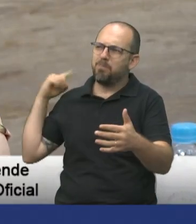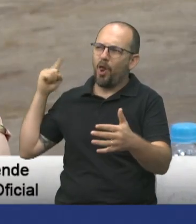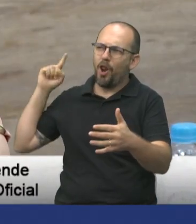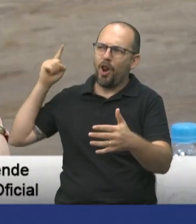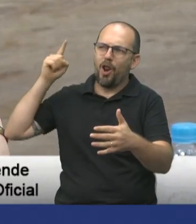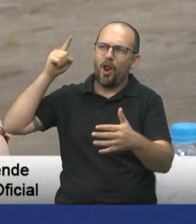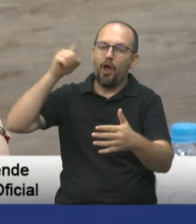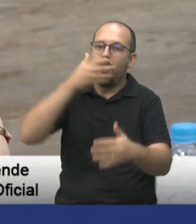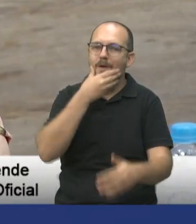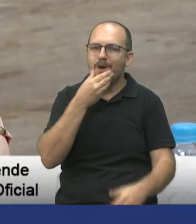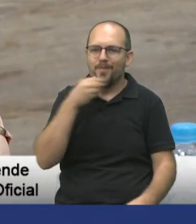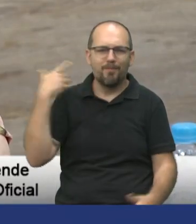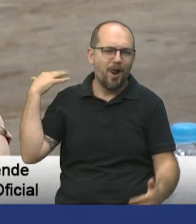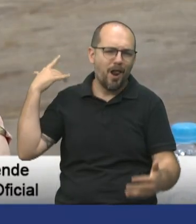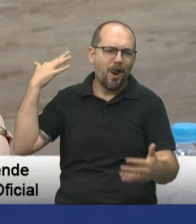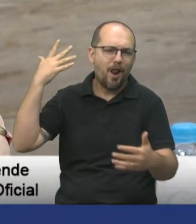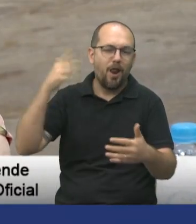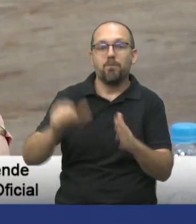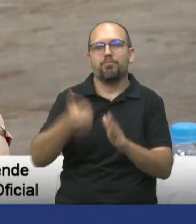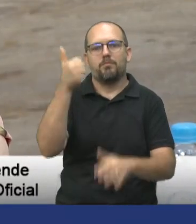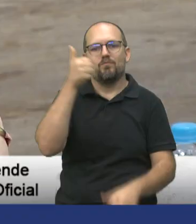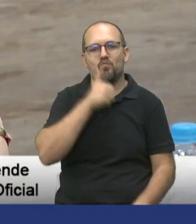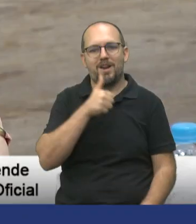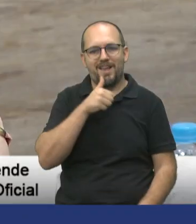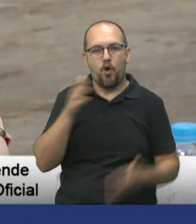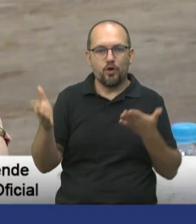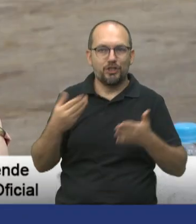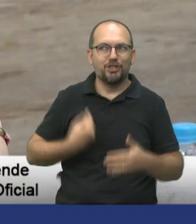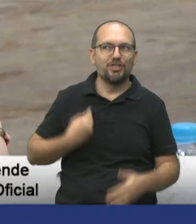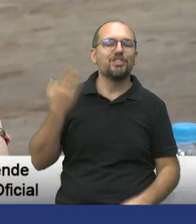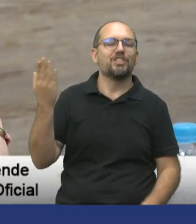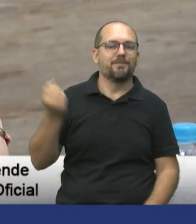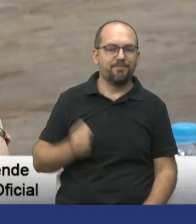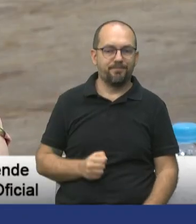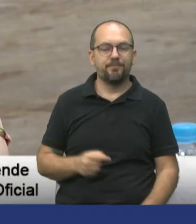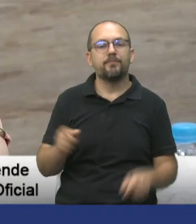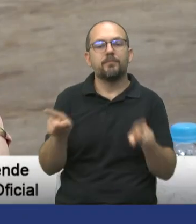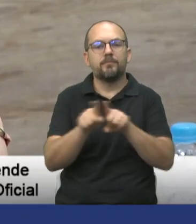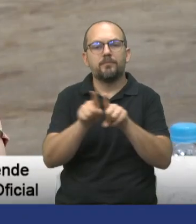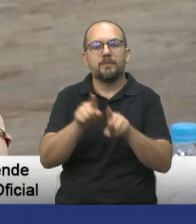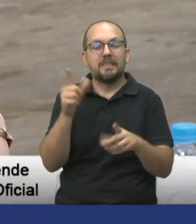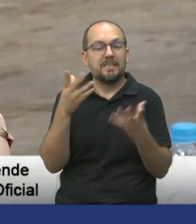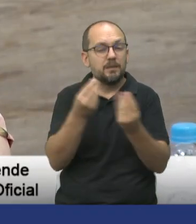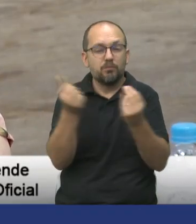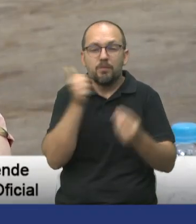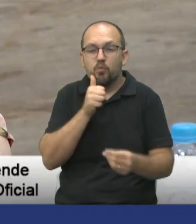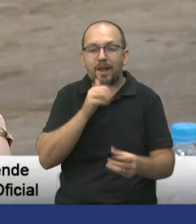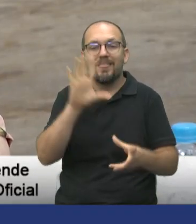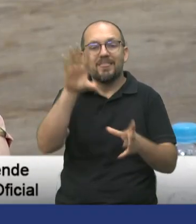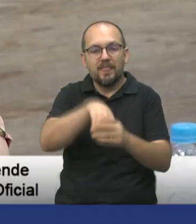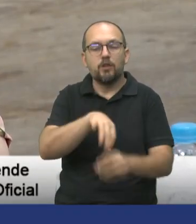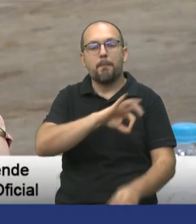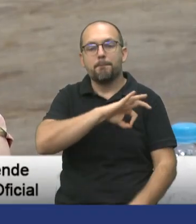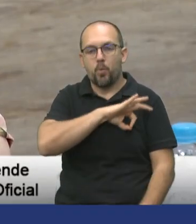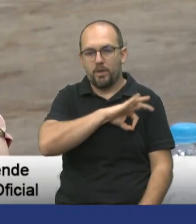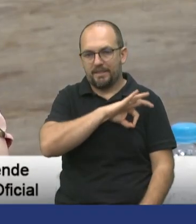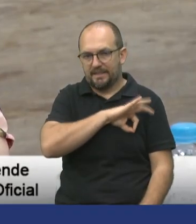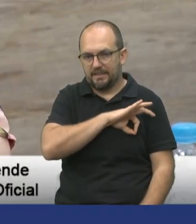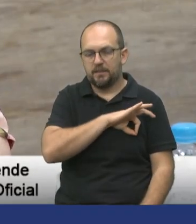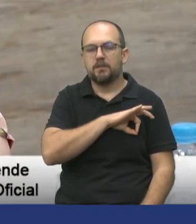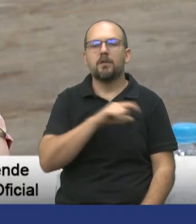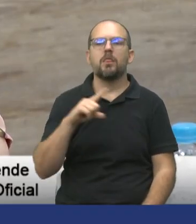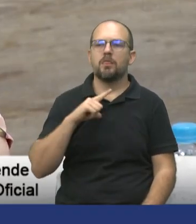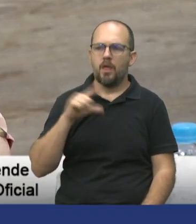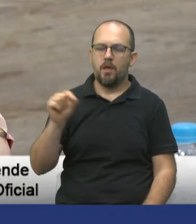exclusivamente masculino. E hoje nós temos muitas mulheres também nas forças policiais, né, tanto